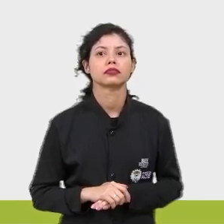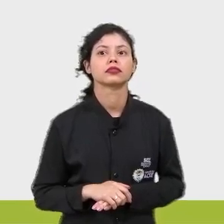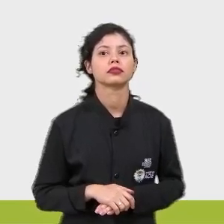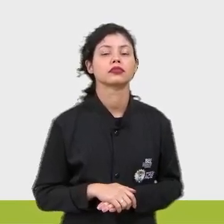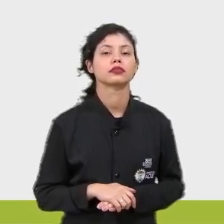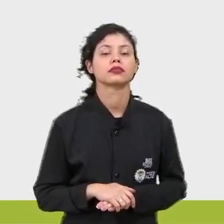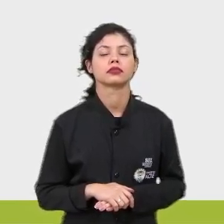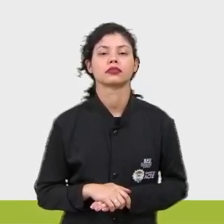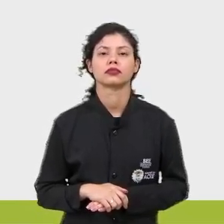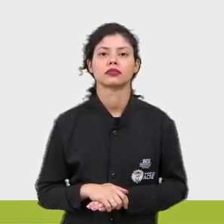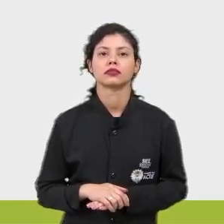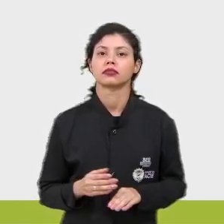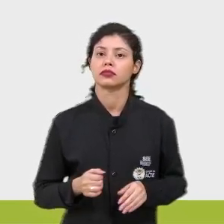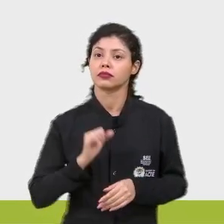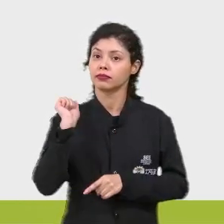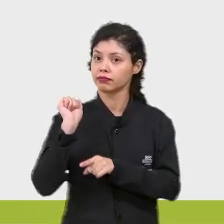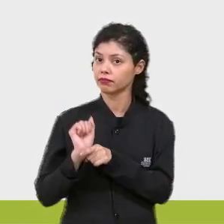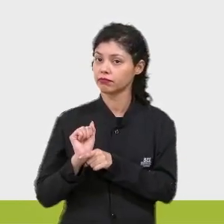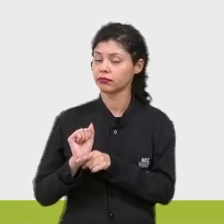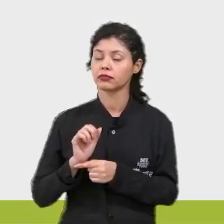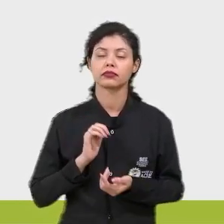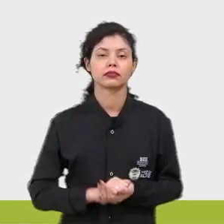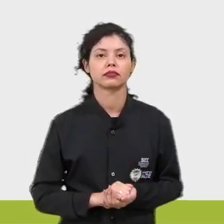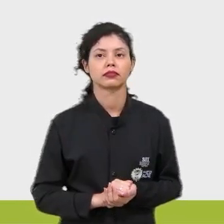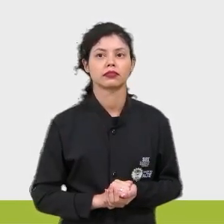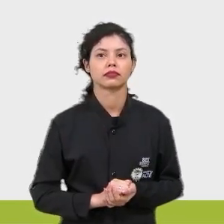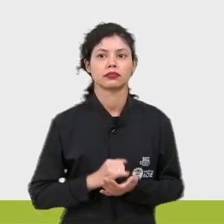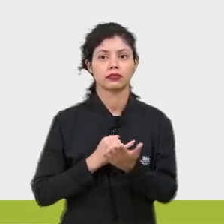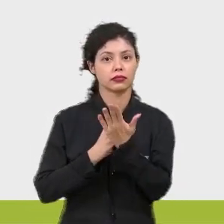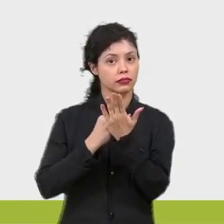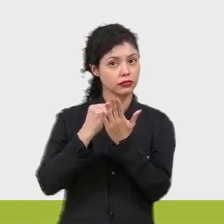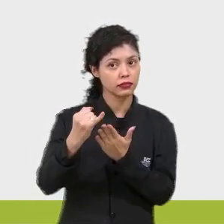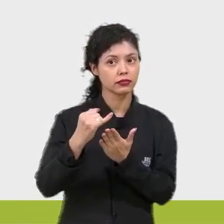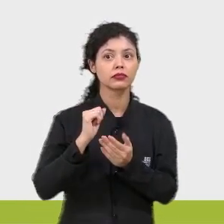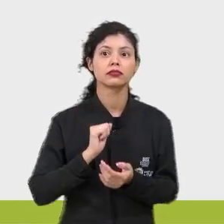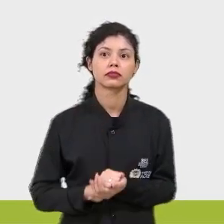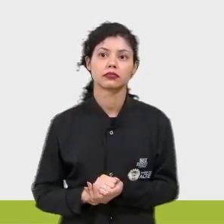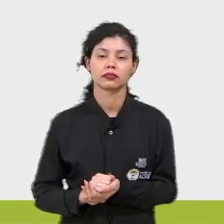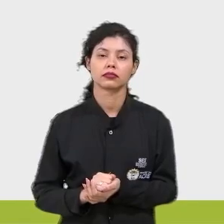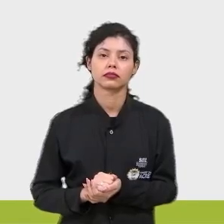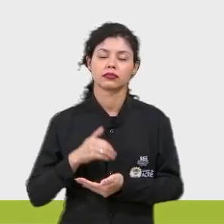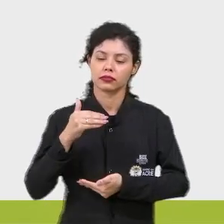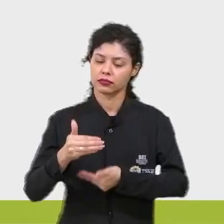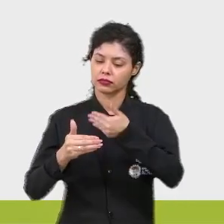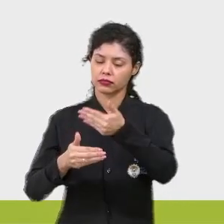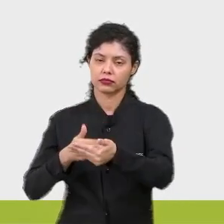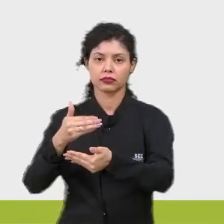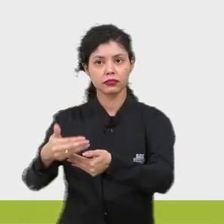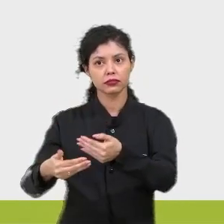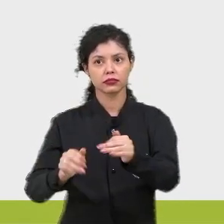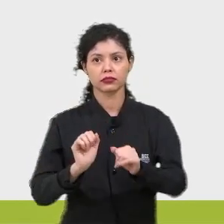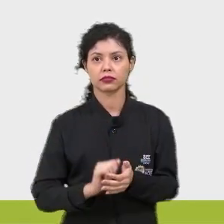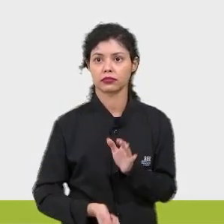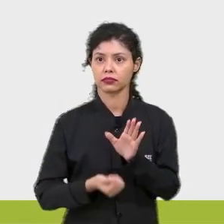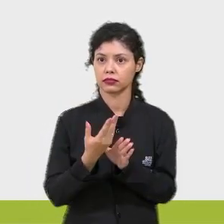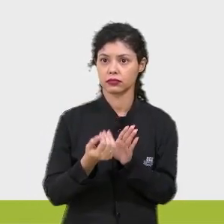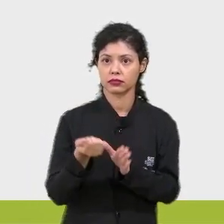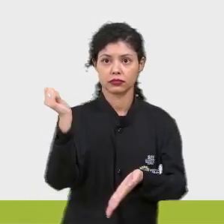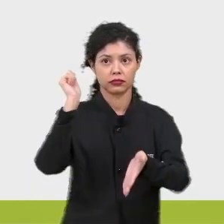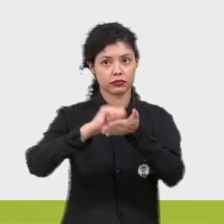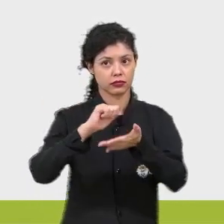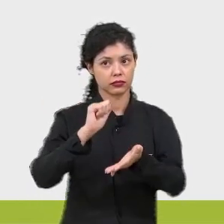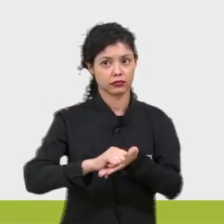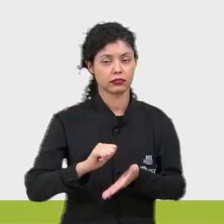A, tá bom, pessoal? Nós temos sim uma introdução, essa mescla desses gêneros, ele faz o quê?